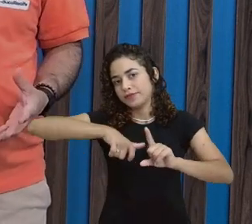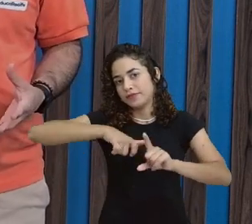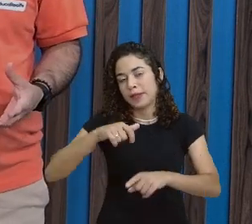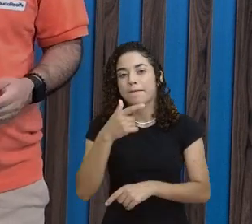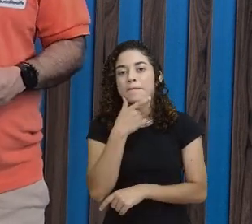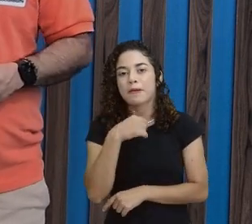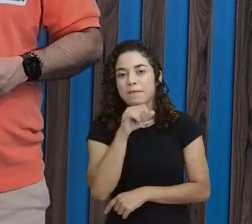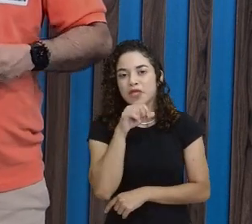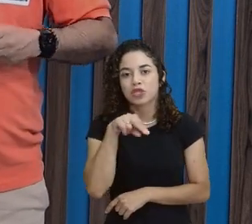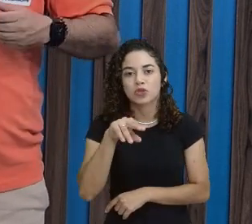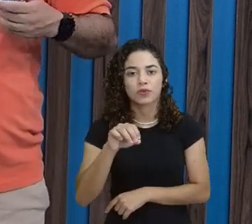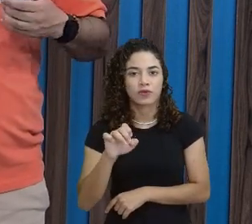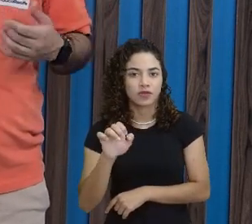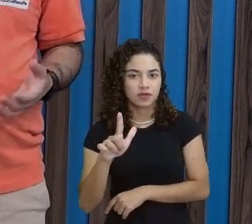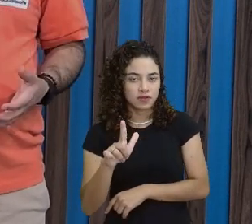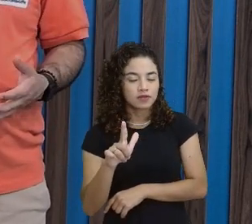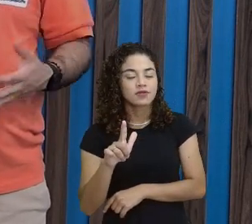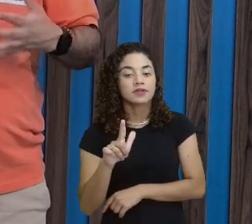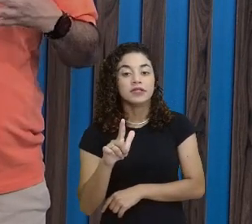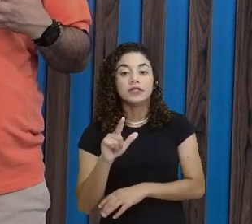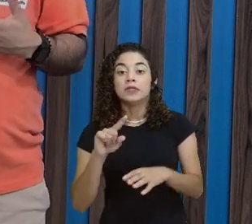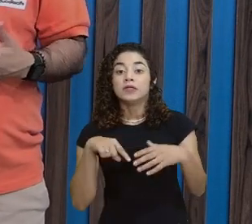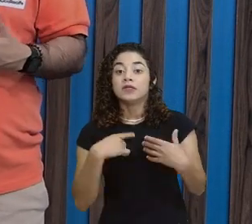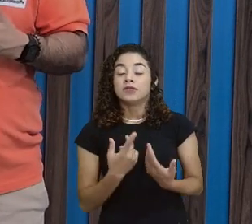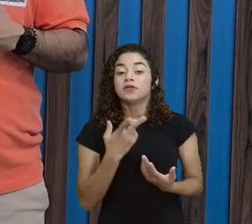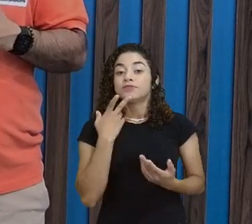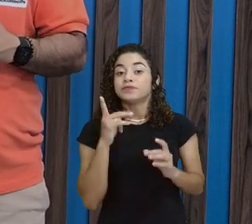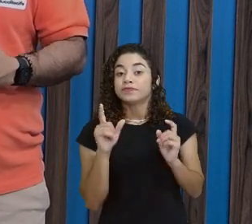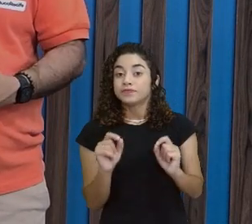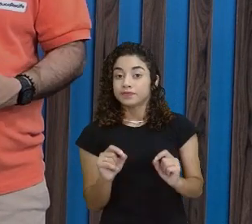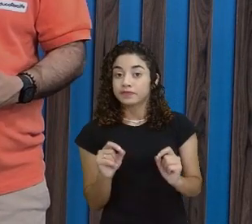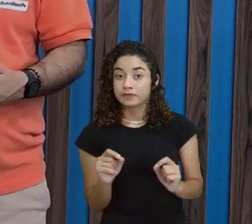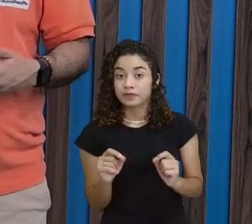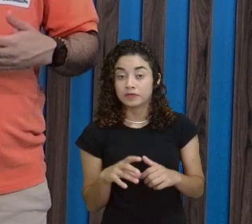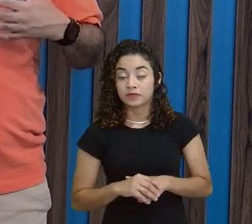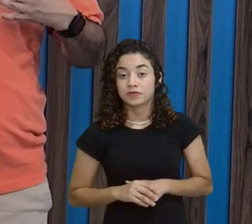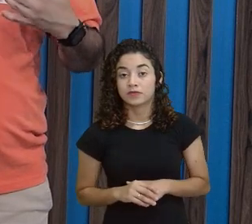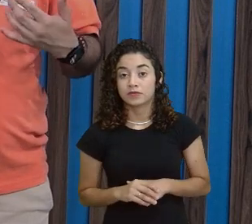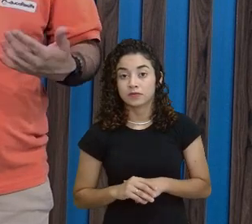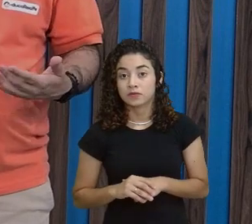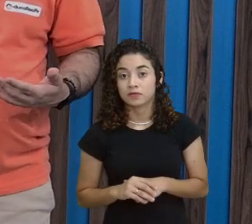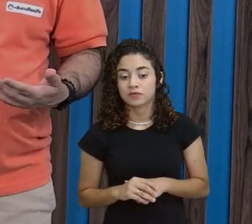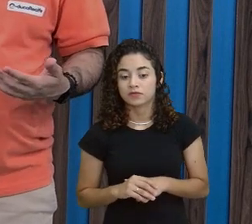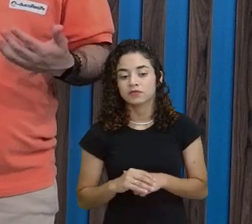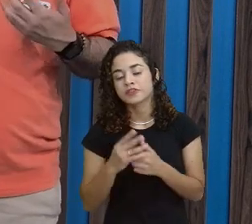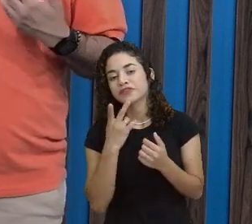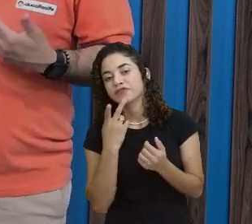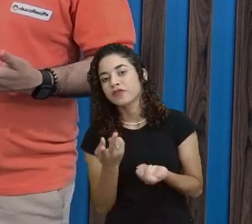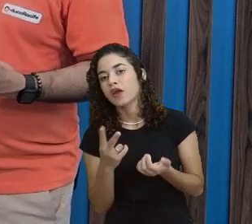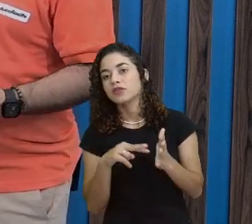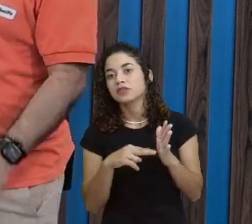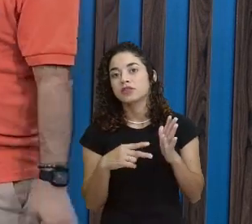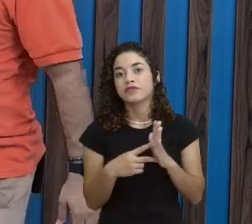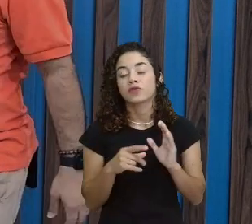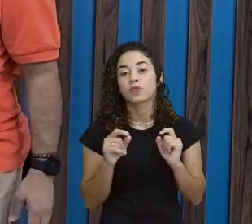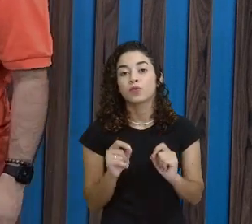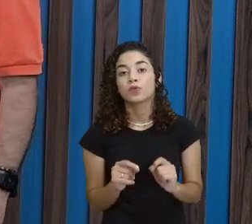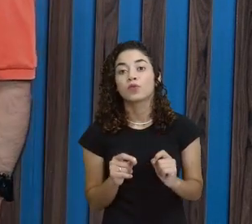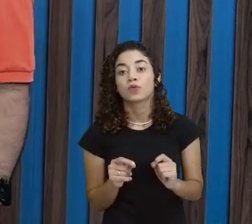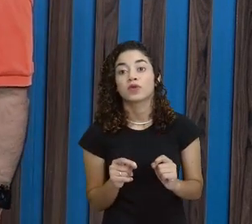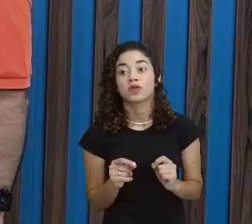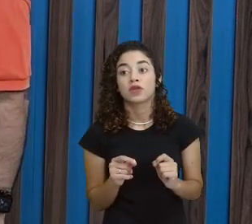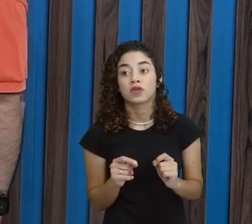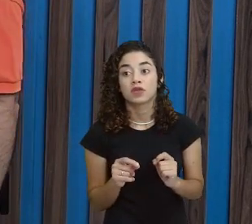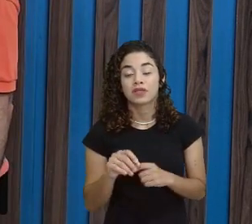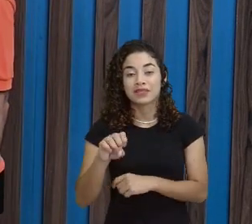Papai Noel, a gente está, na realidade, se referindo à figura do